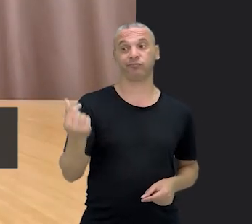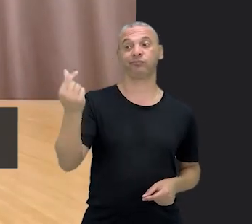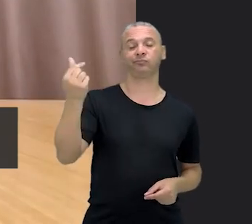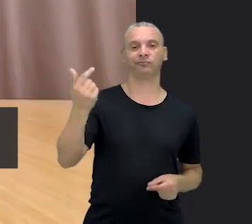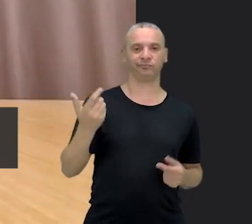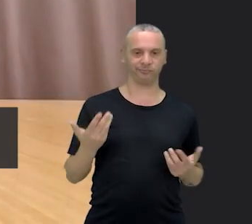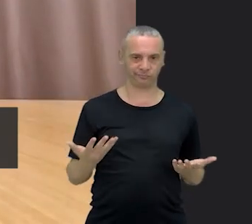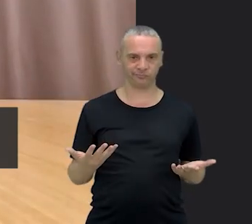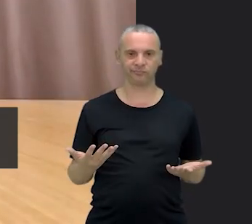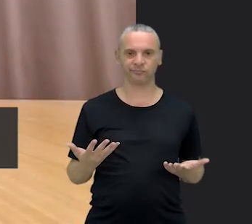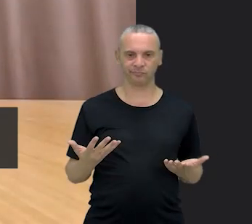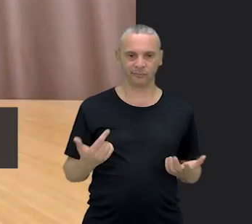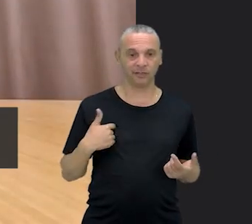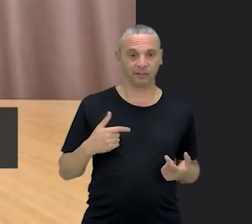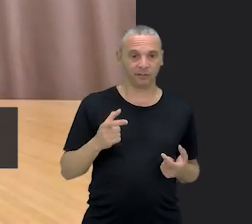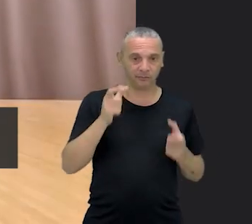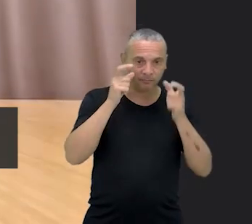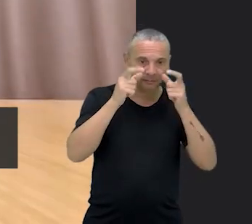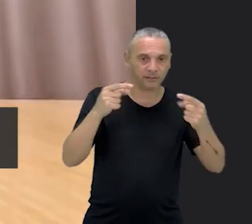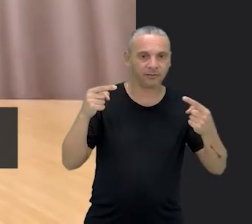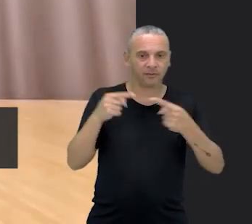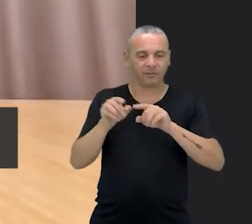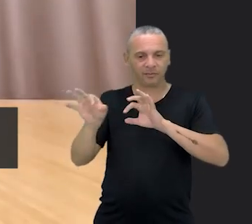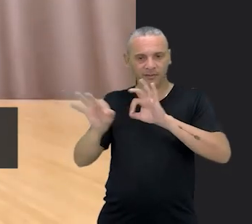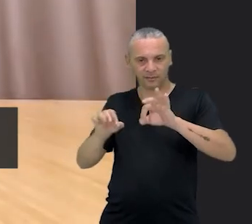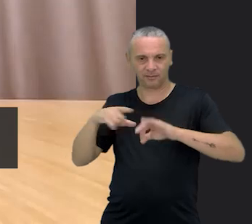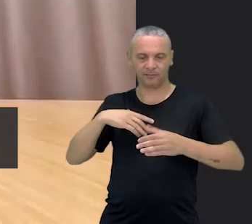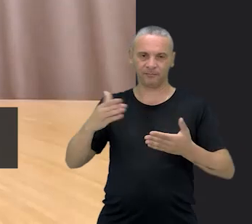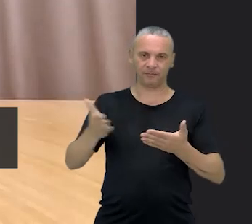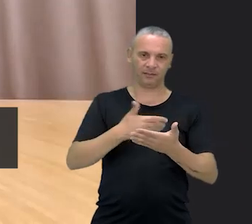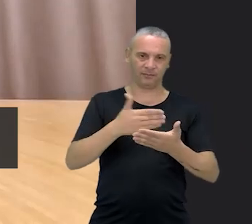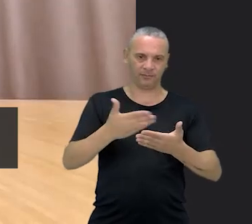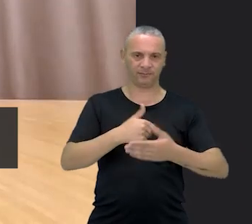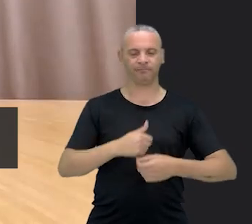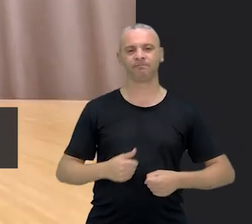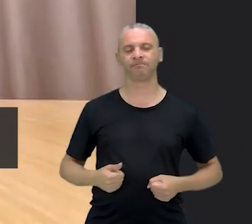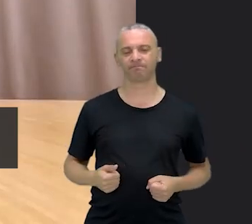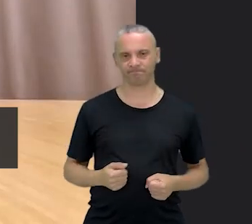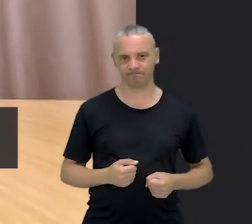isso que me chamou muita atenção no livro.